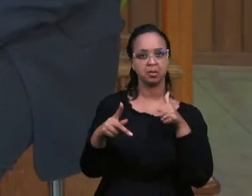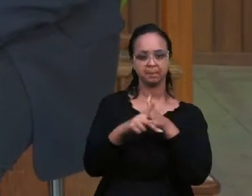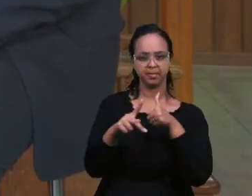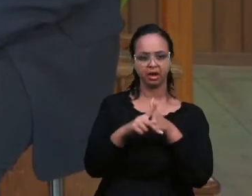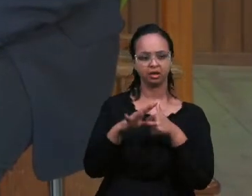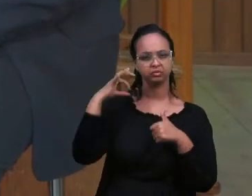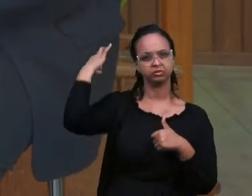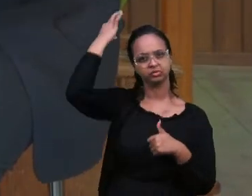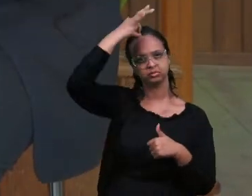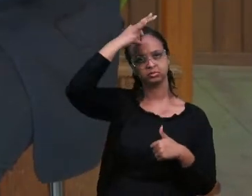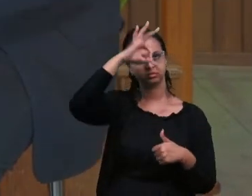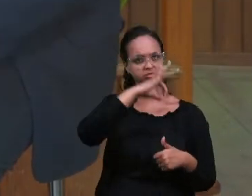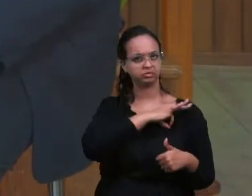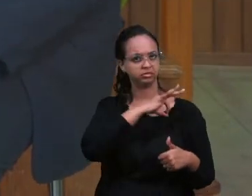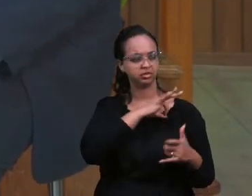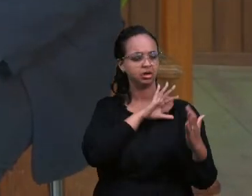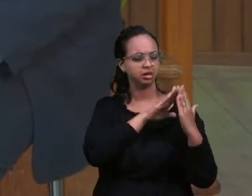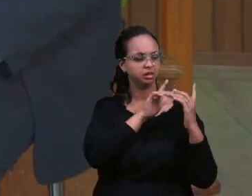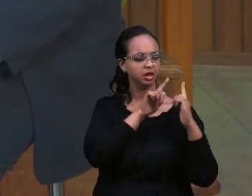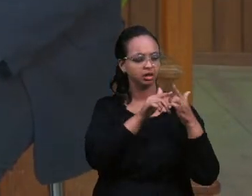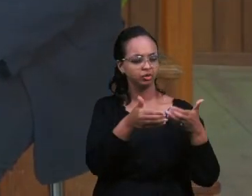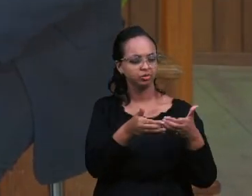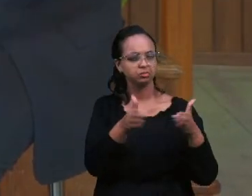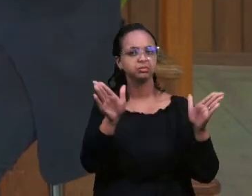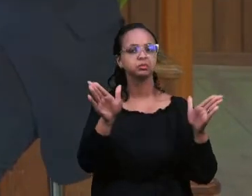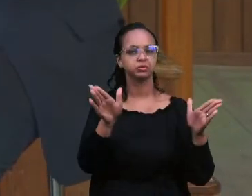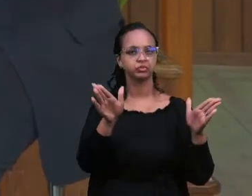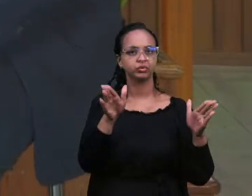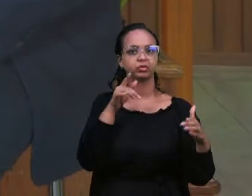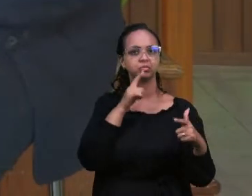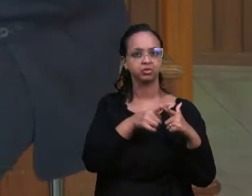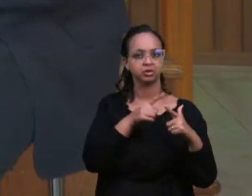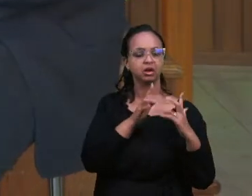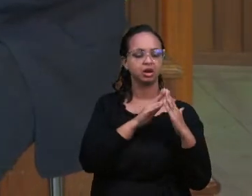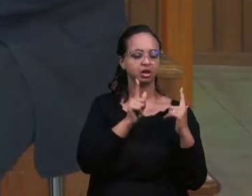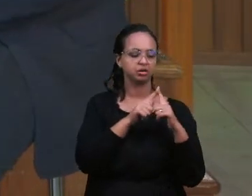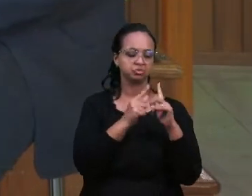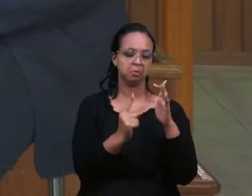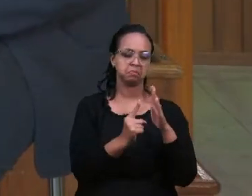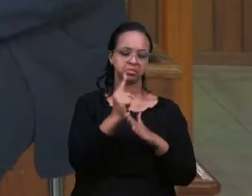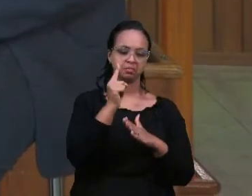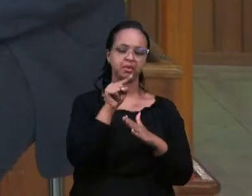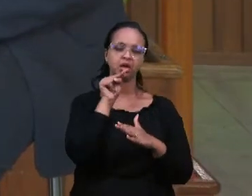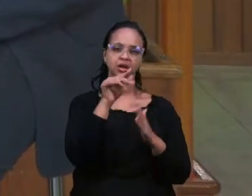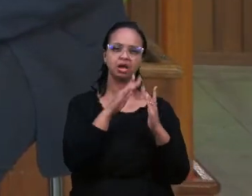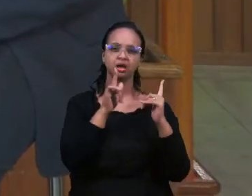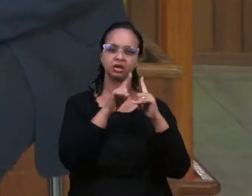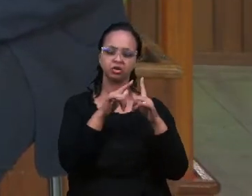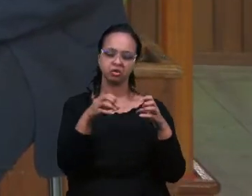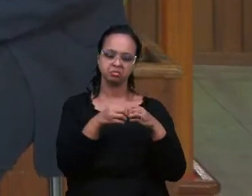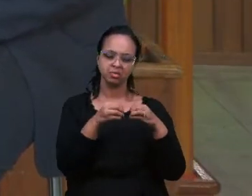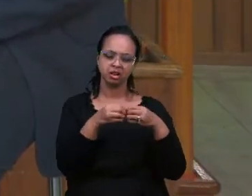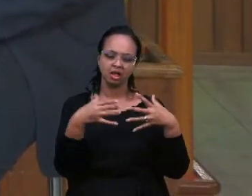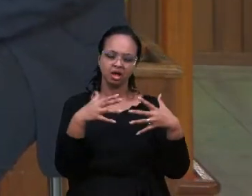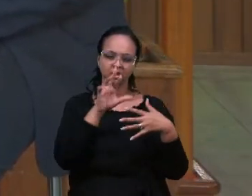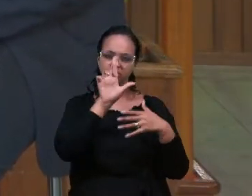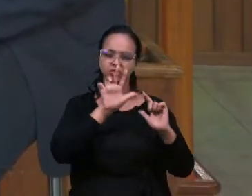Santo, naqueles dias da igreja primitiva, a igreja do Pentecostes, a igreja dos milagres, o Senhor